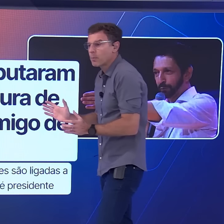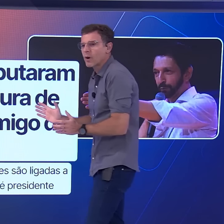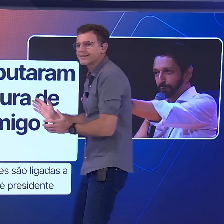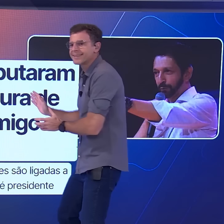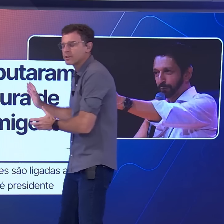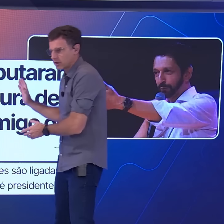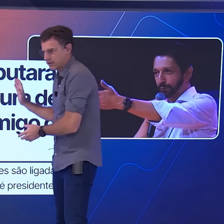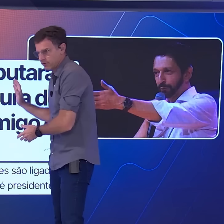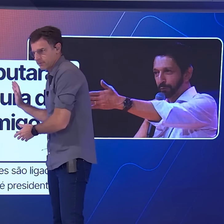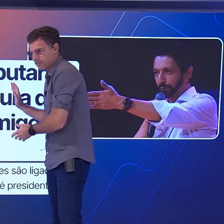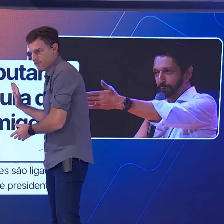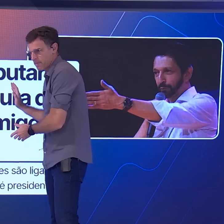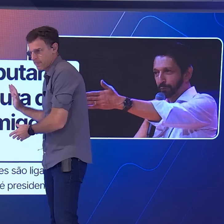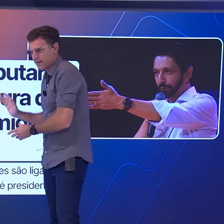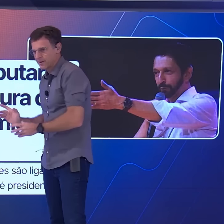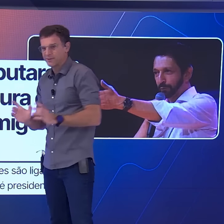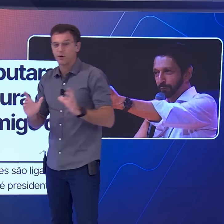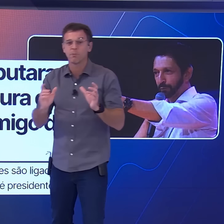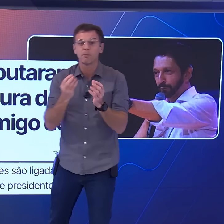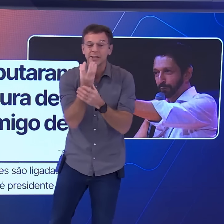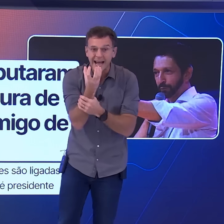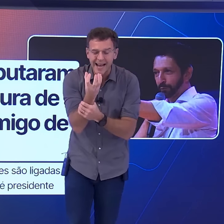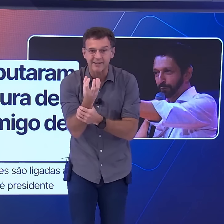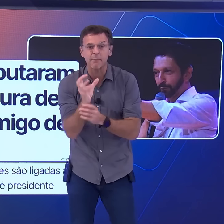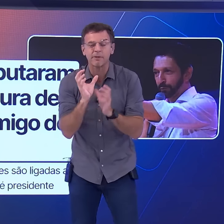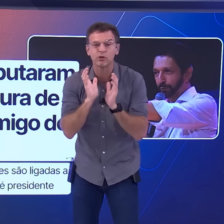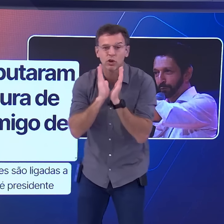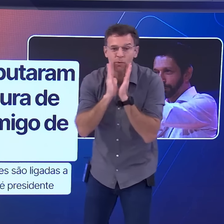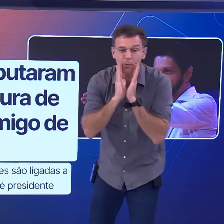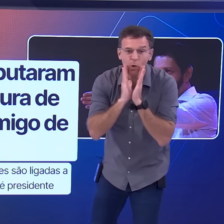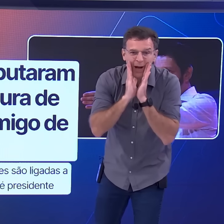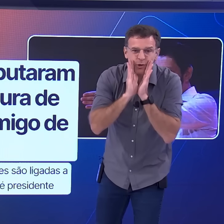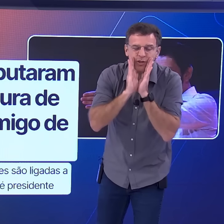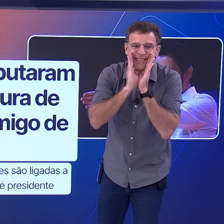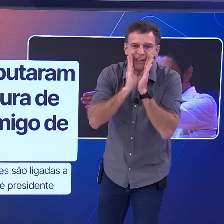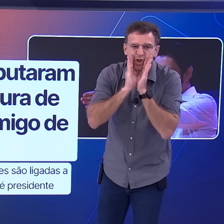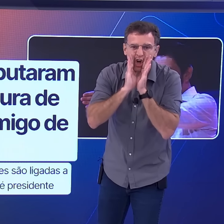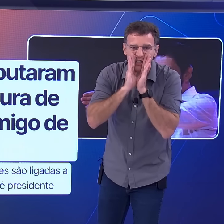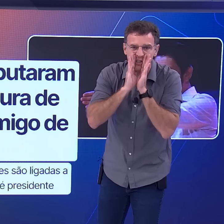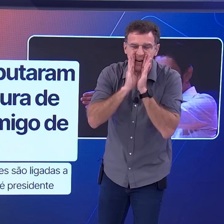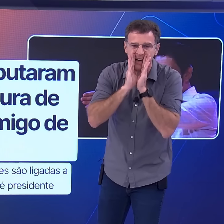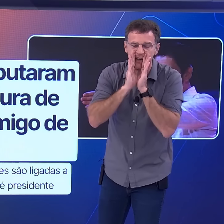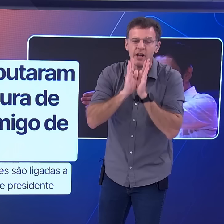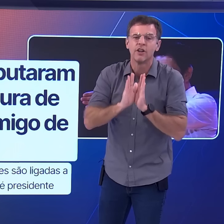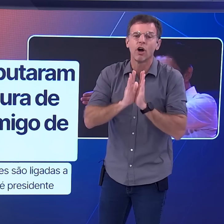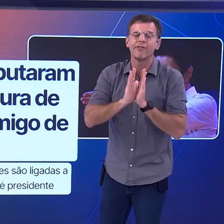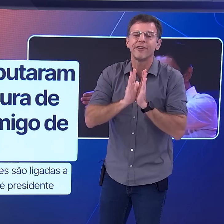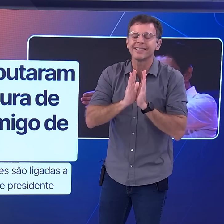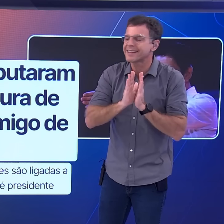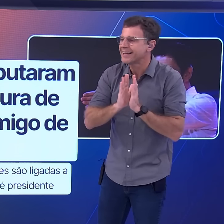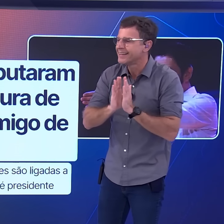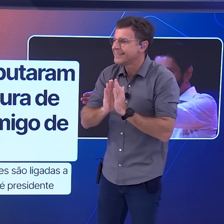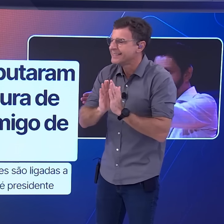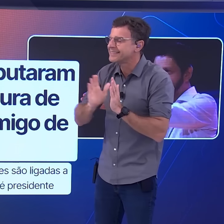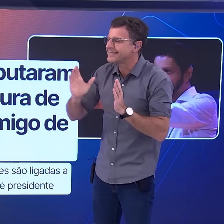comprou por r00 você compra por R 10 a prefeitura comprou por r00